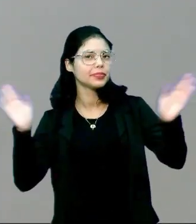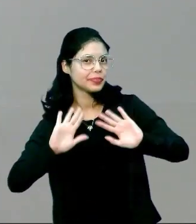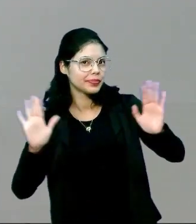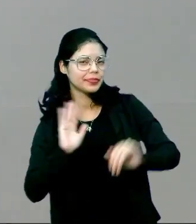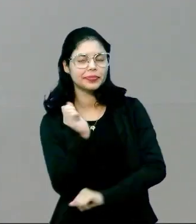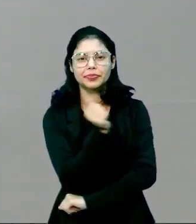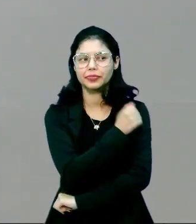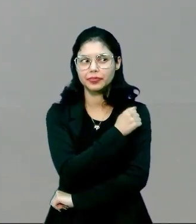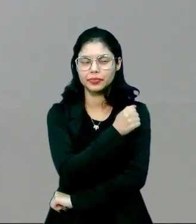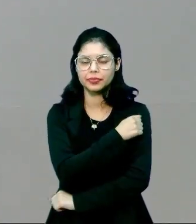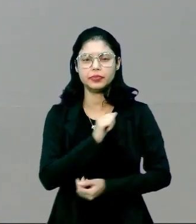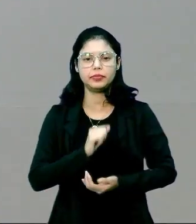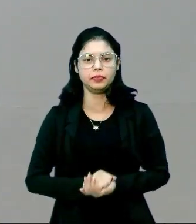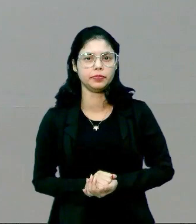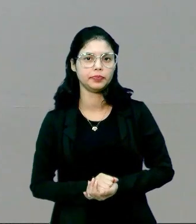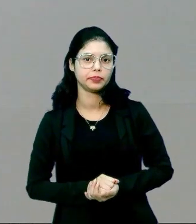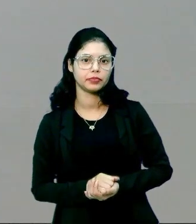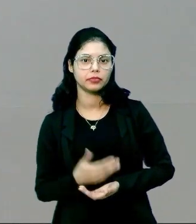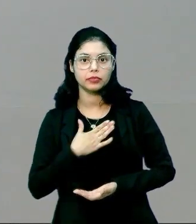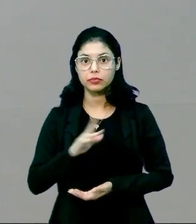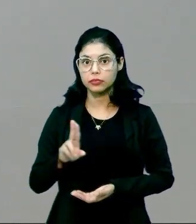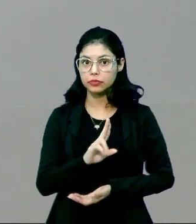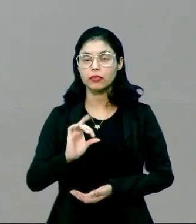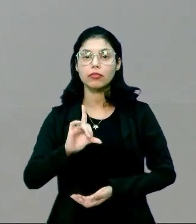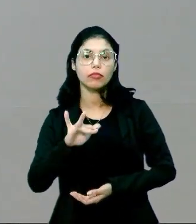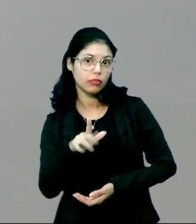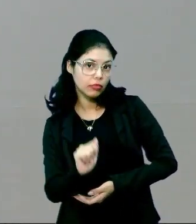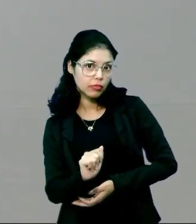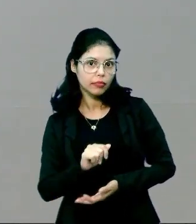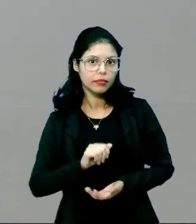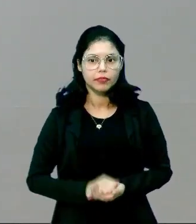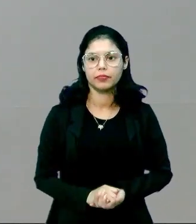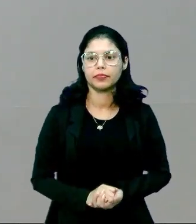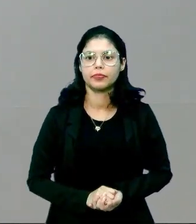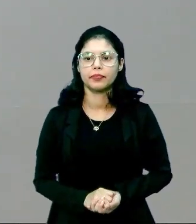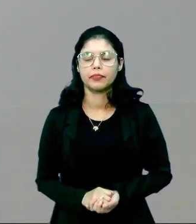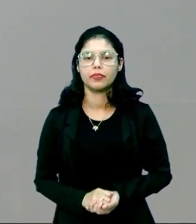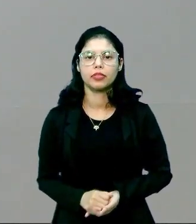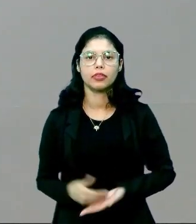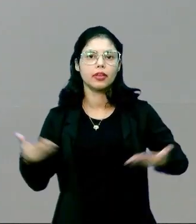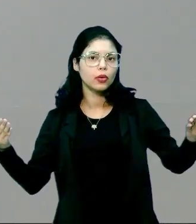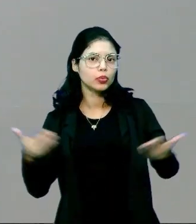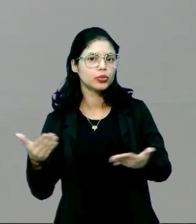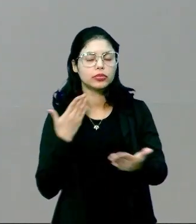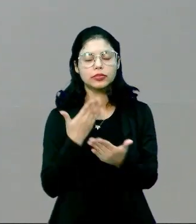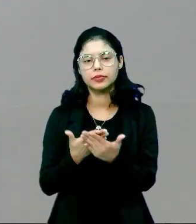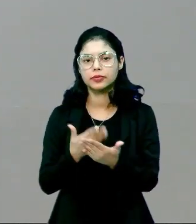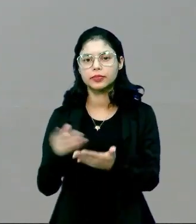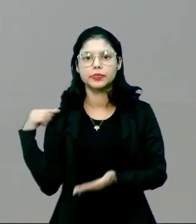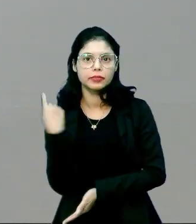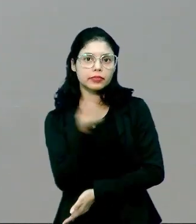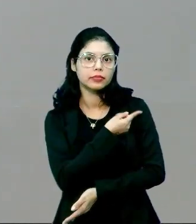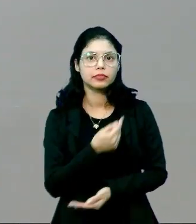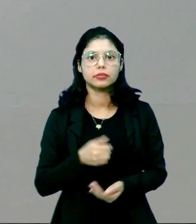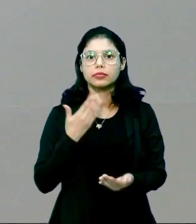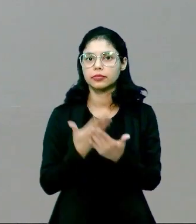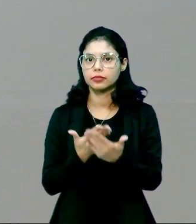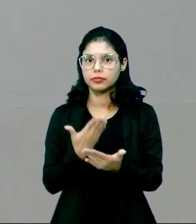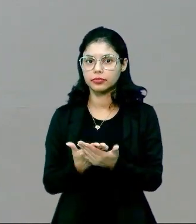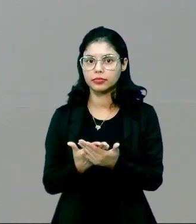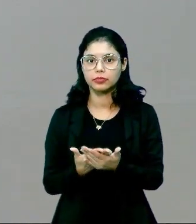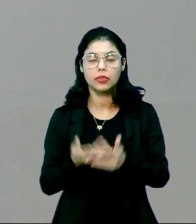Hello students Olá alunos My name is Camila meu nome é Camila e na aula de hoje nós vamos estudar